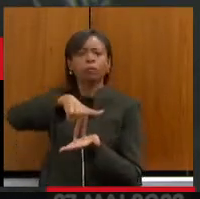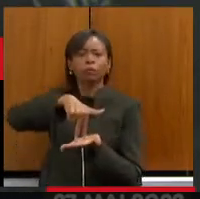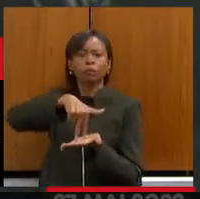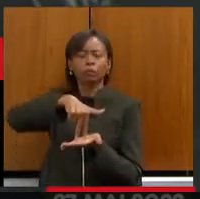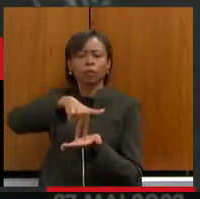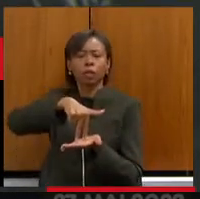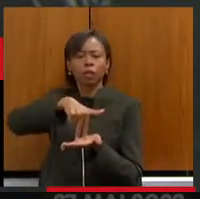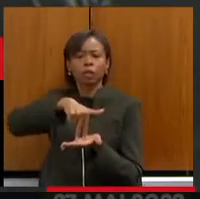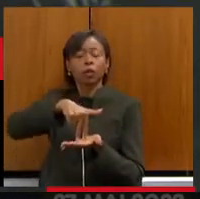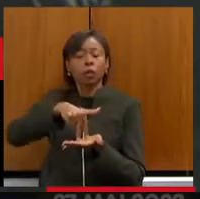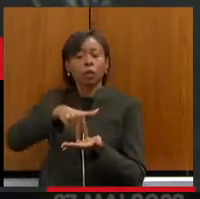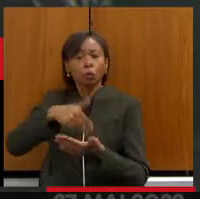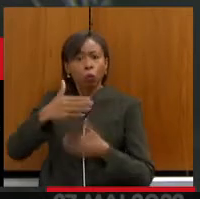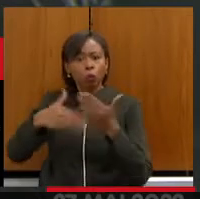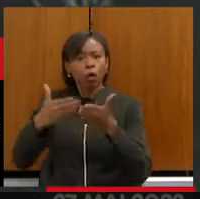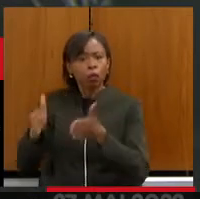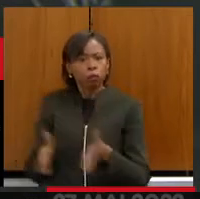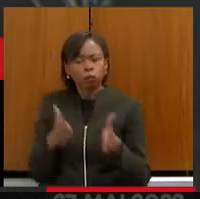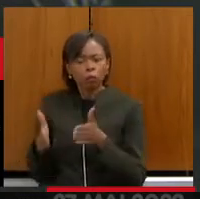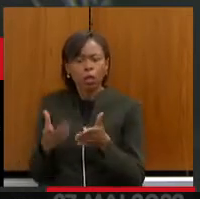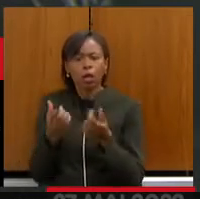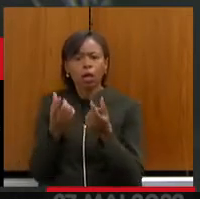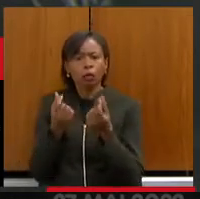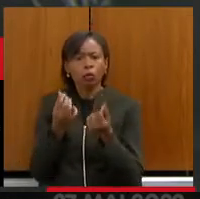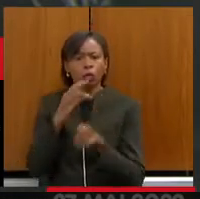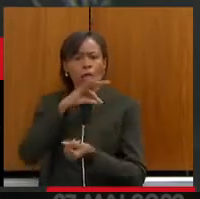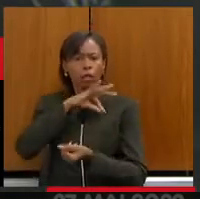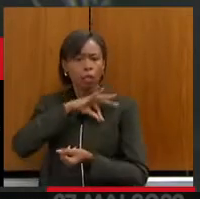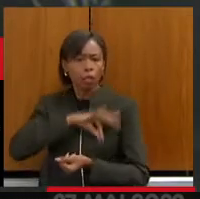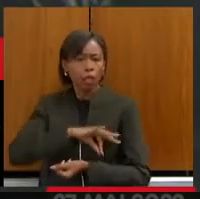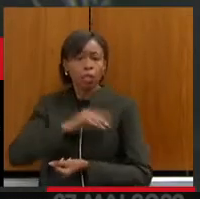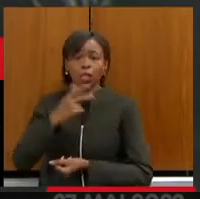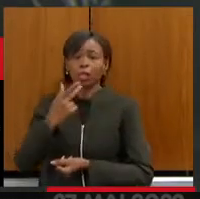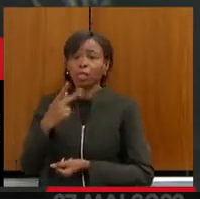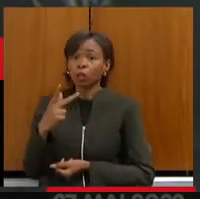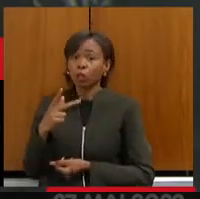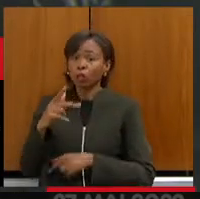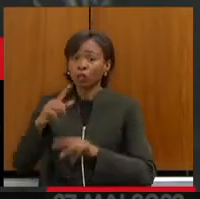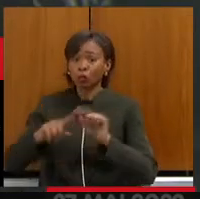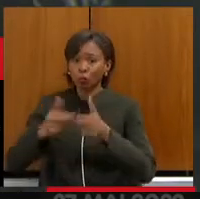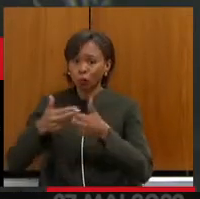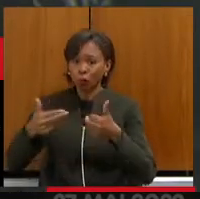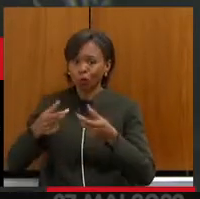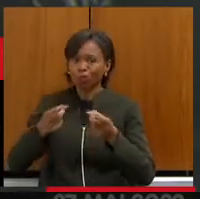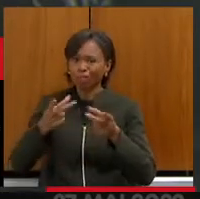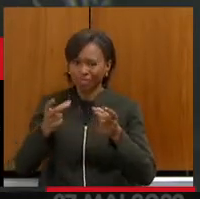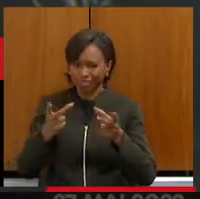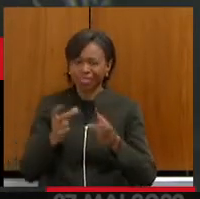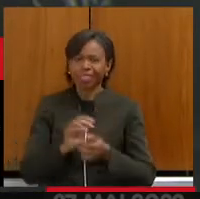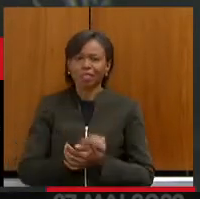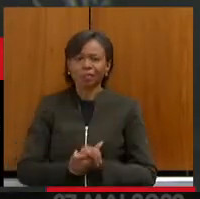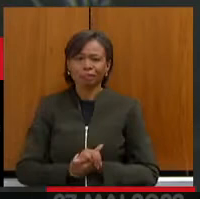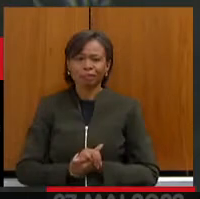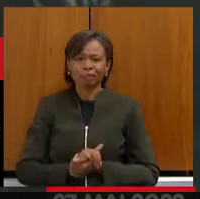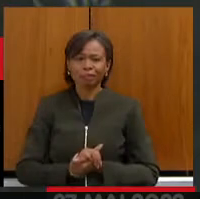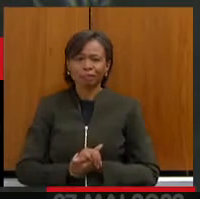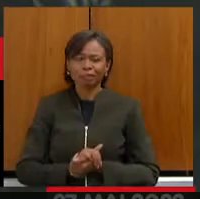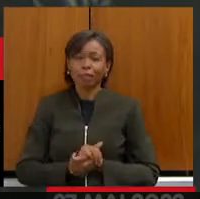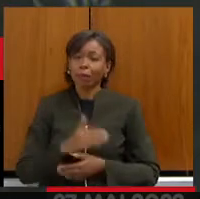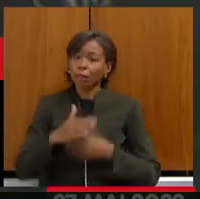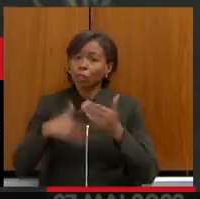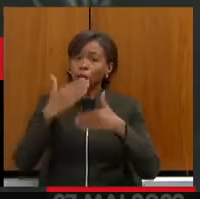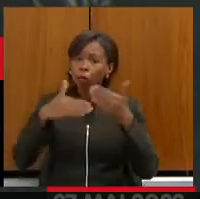produção geração de renda e comercialização dos seus produtos e o fortalecimento de políticas